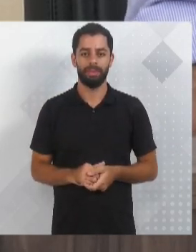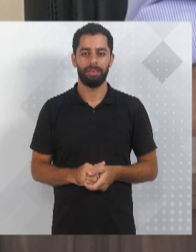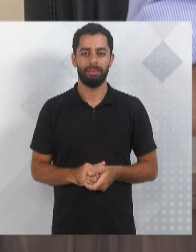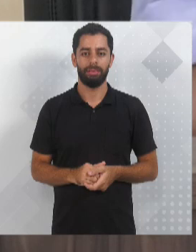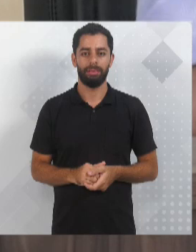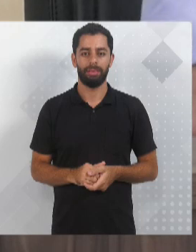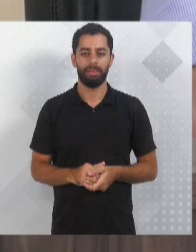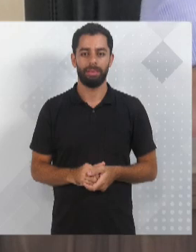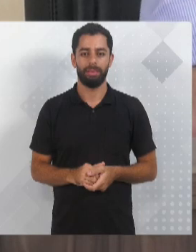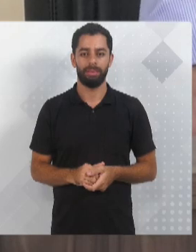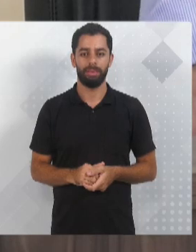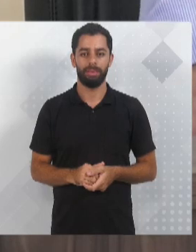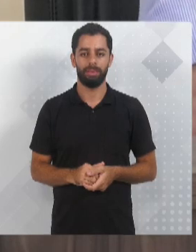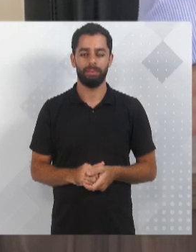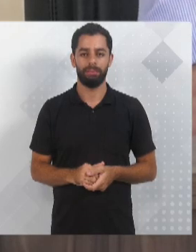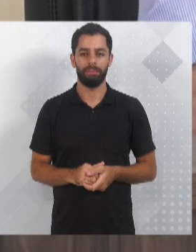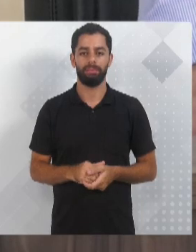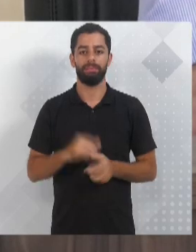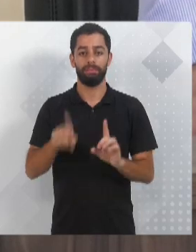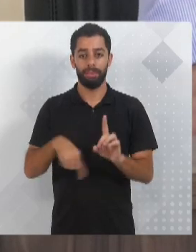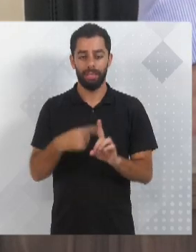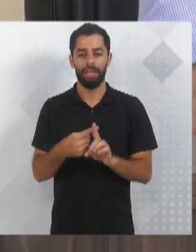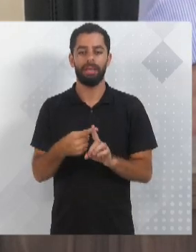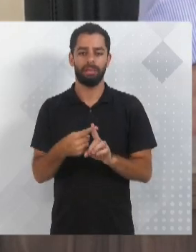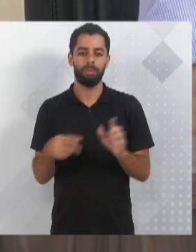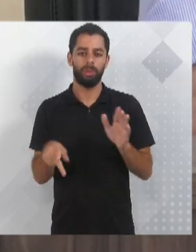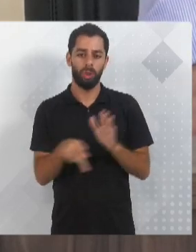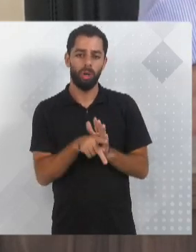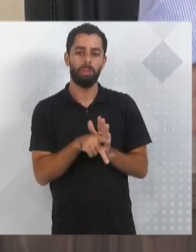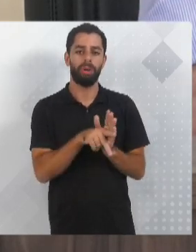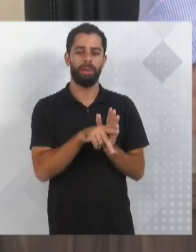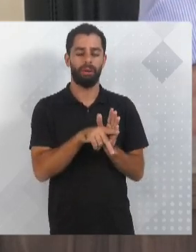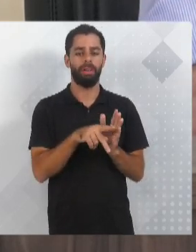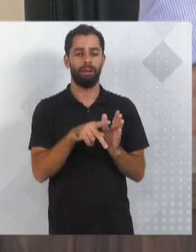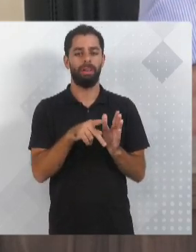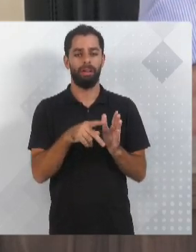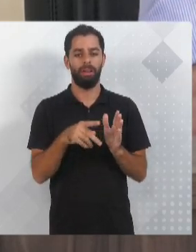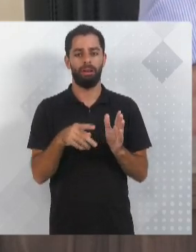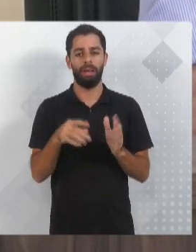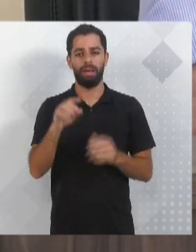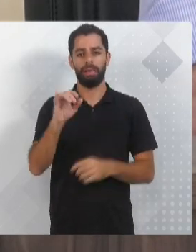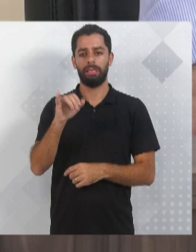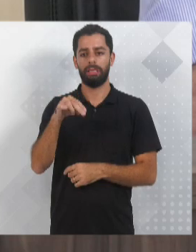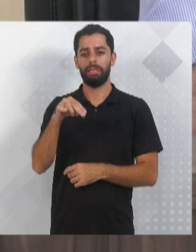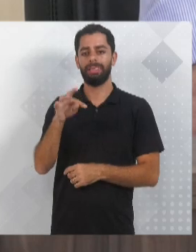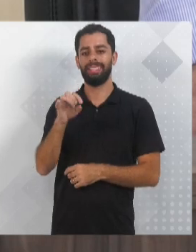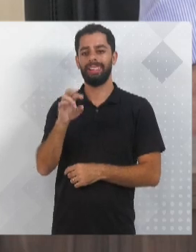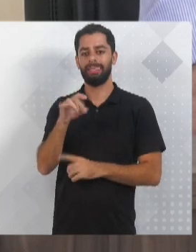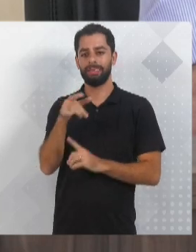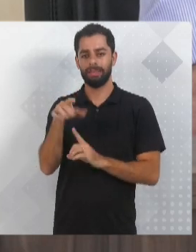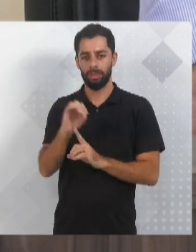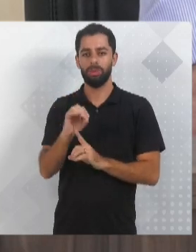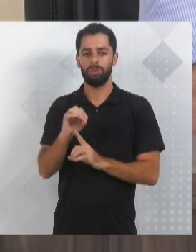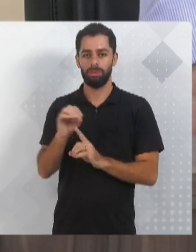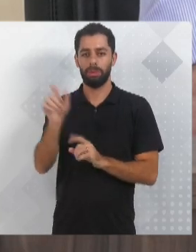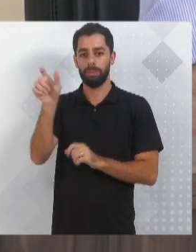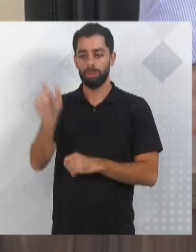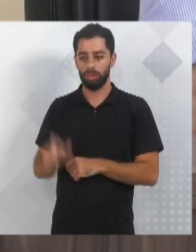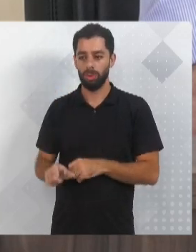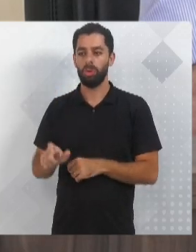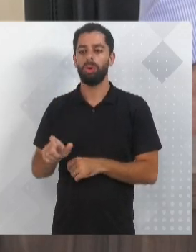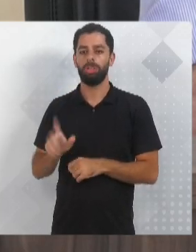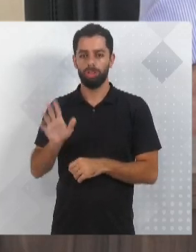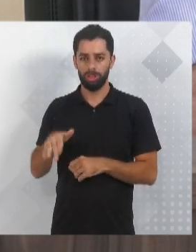disso, além das internações, essa casa pôde discutir há pouco tempo aí o processo de